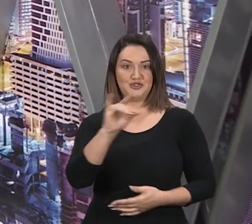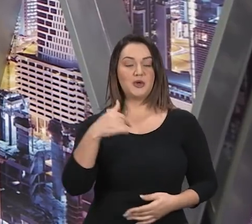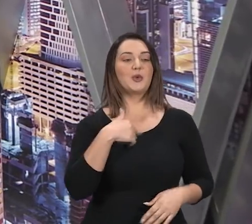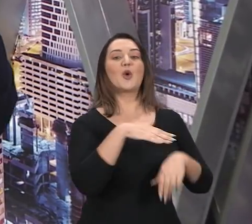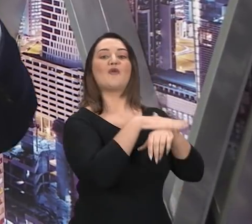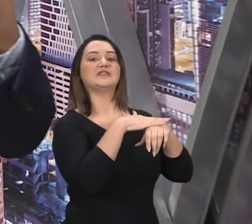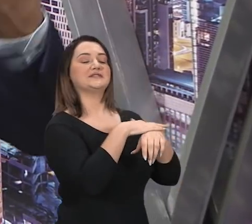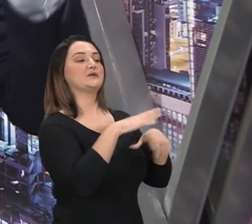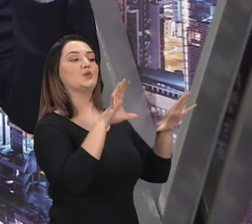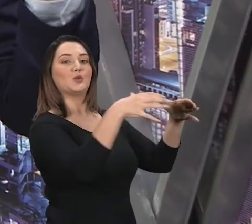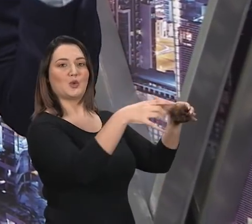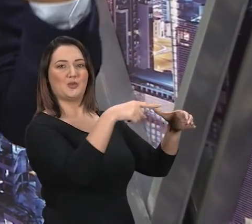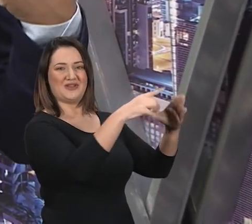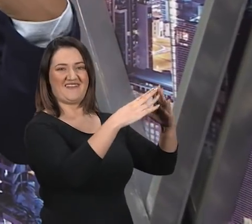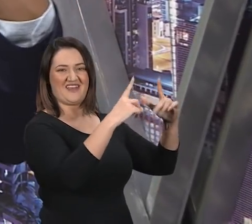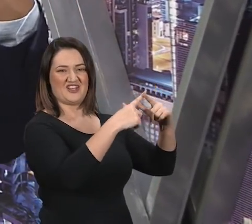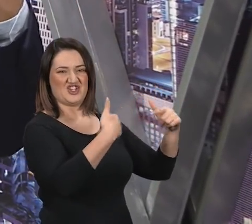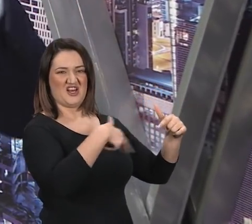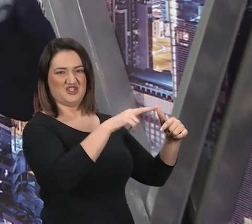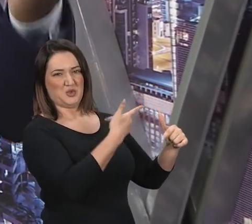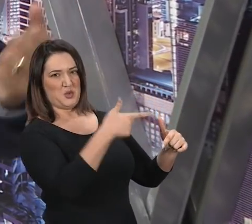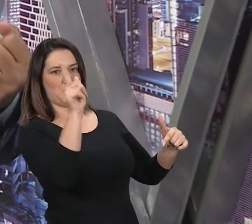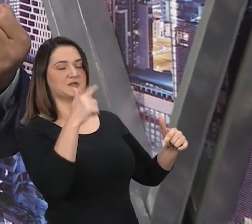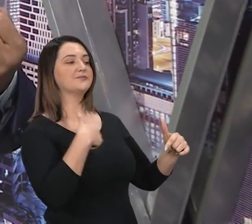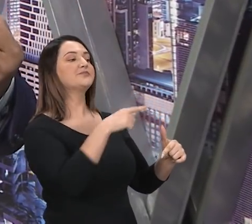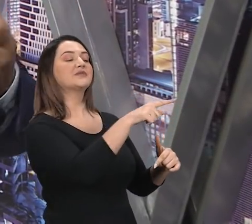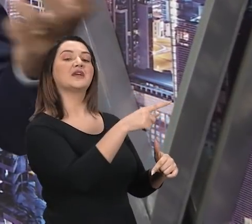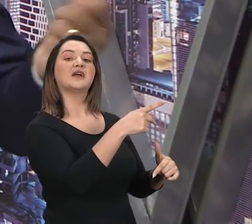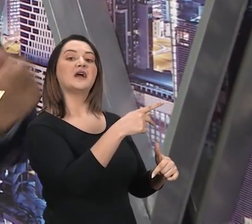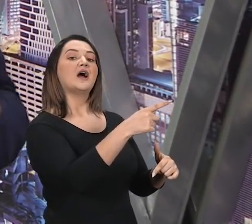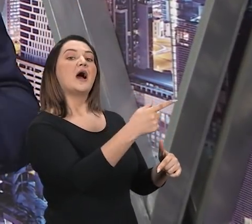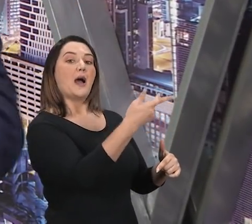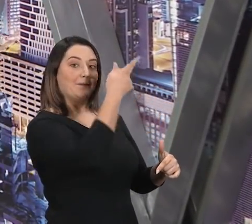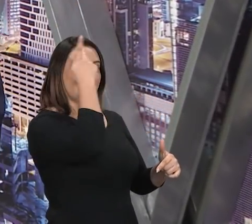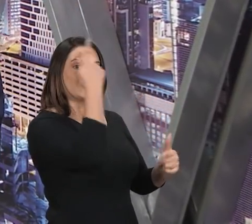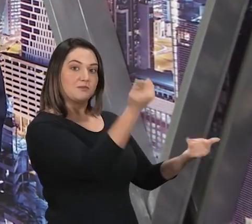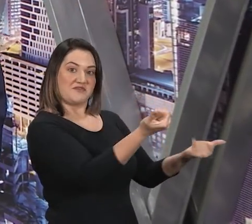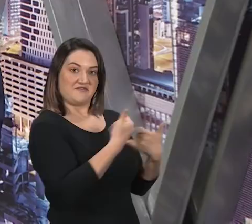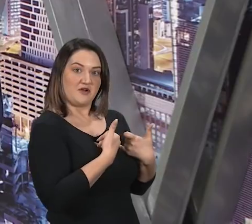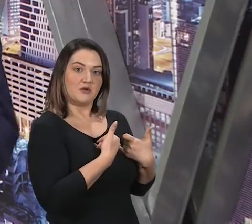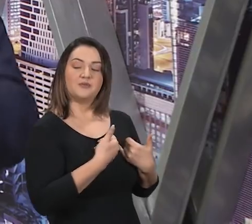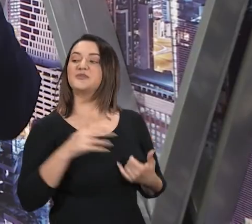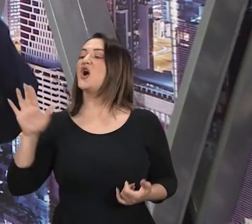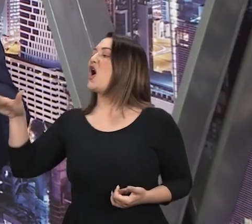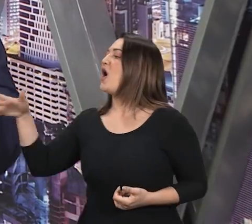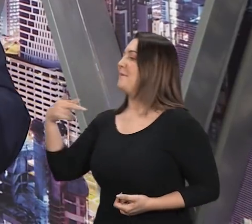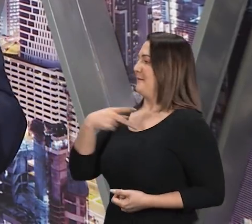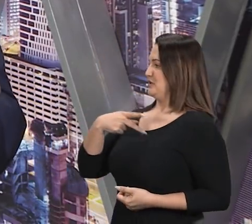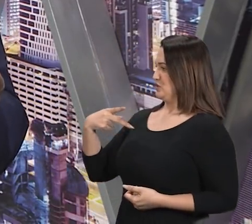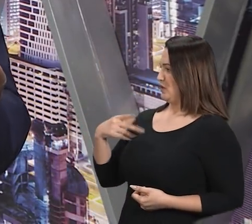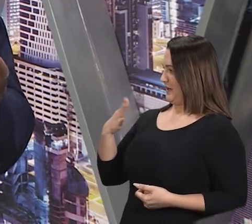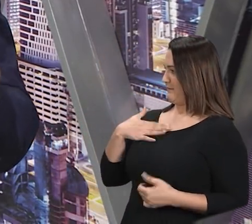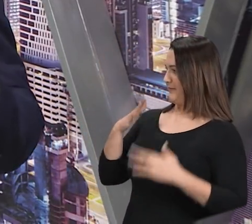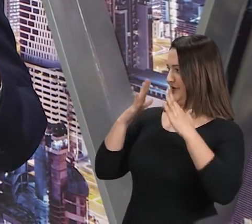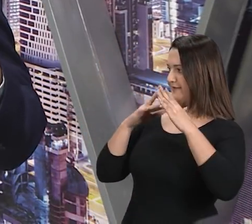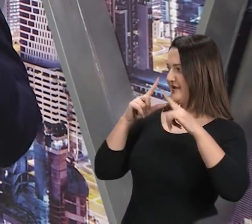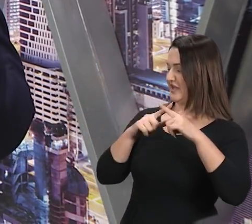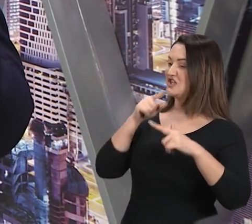Uma vez eu estava conversando com um pessoal de uma igreja e disse que o pastor daquela